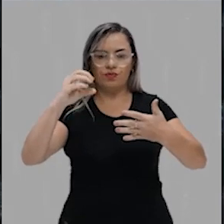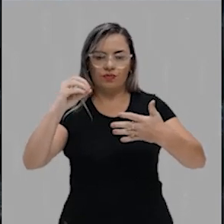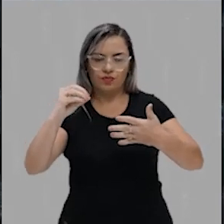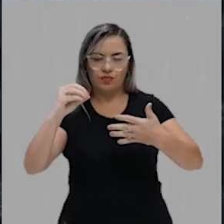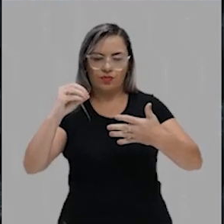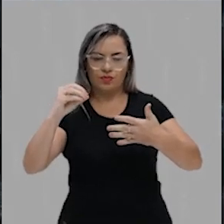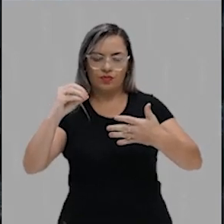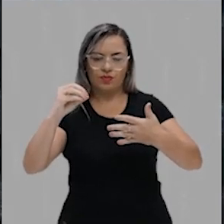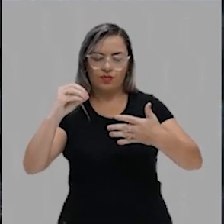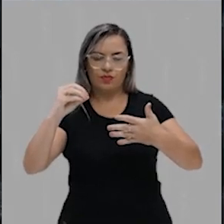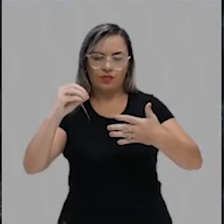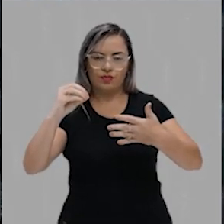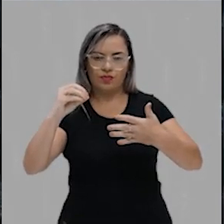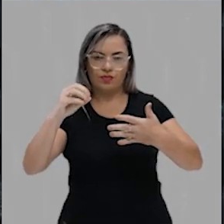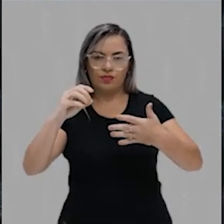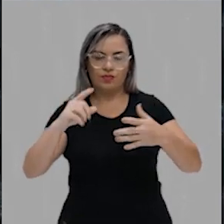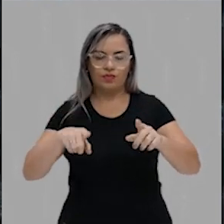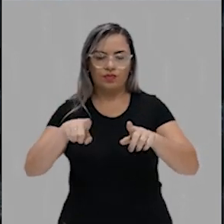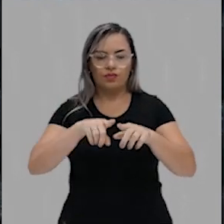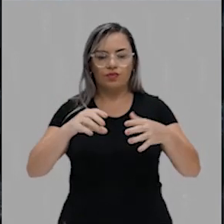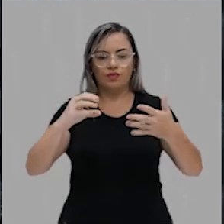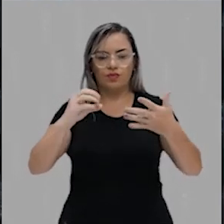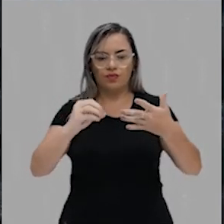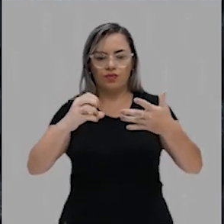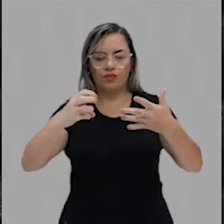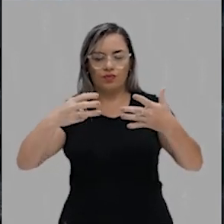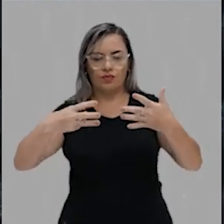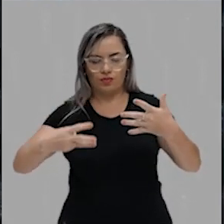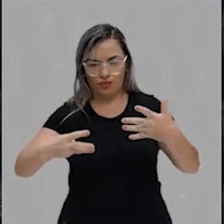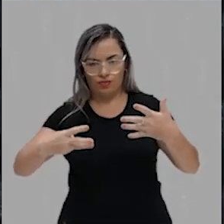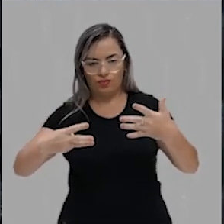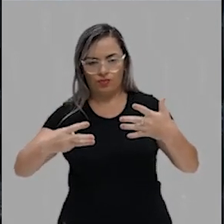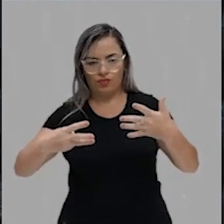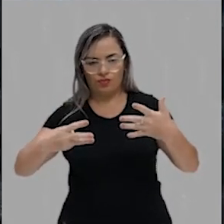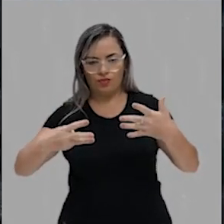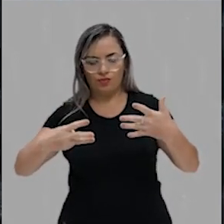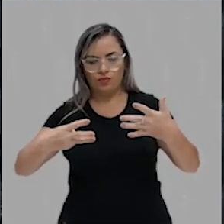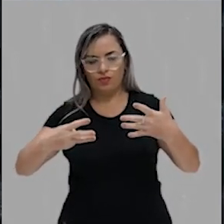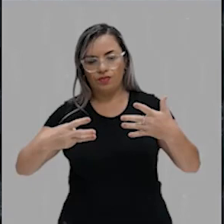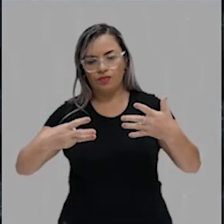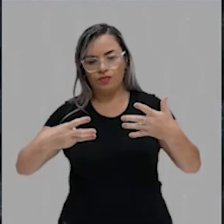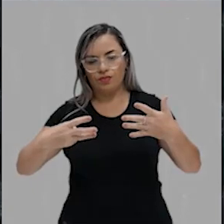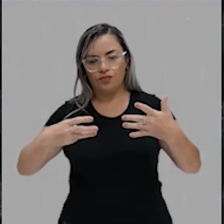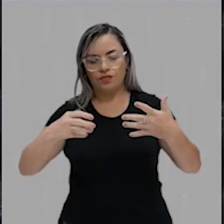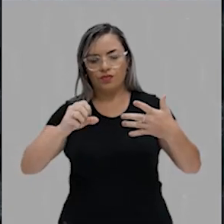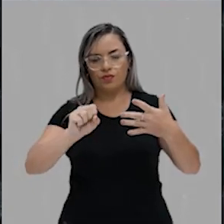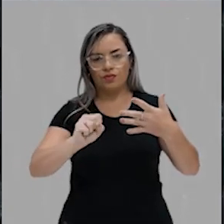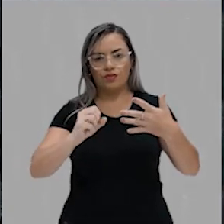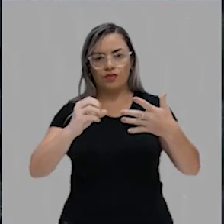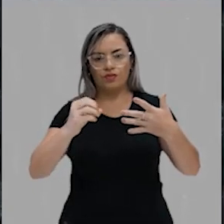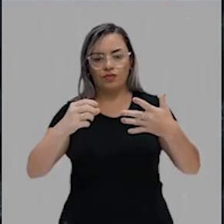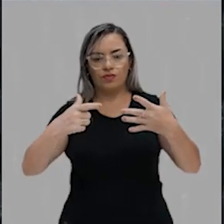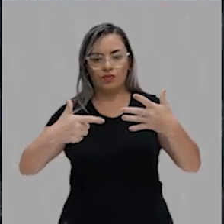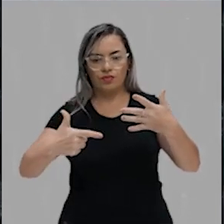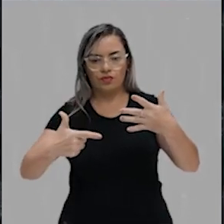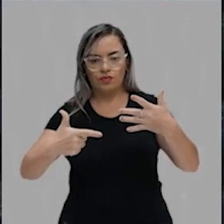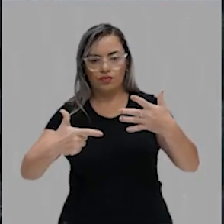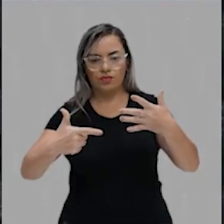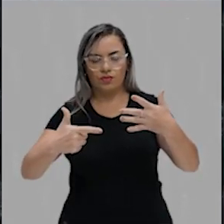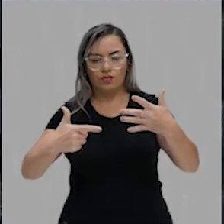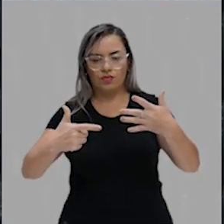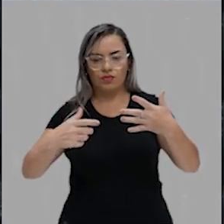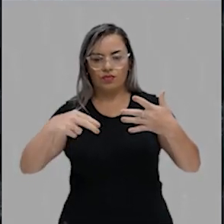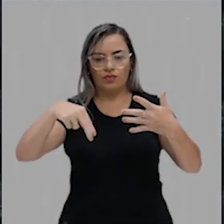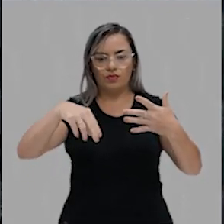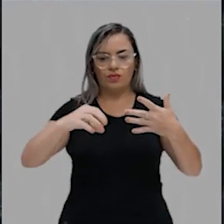certo? Nós temos aqui, ó, ozônio, que é o O3, dióxido de enxofre,